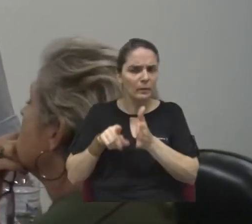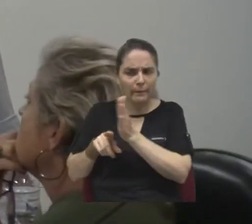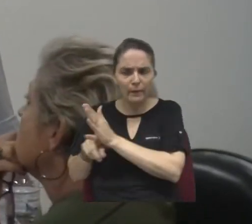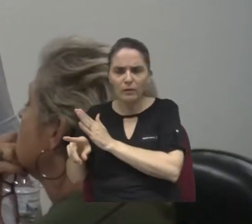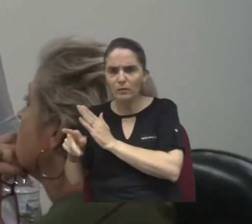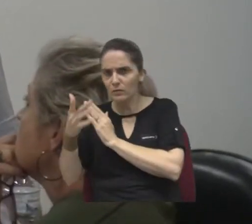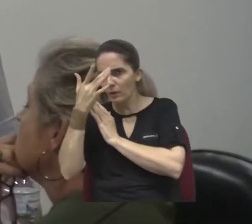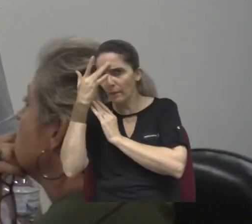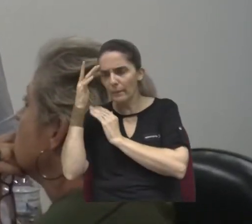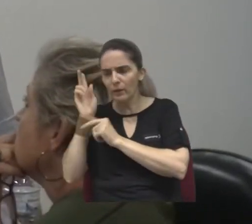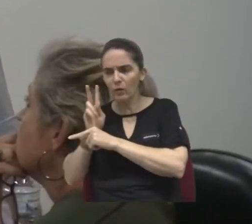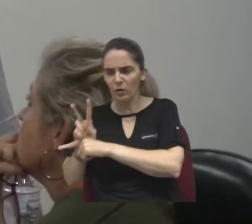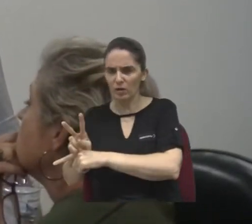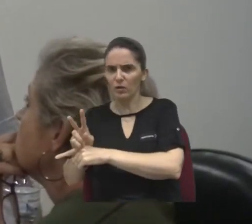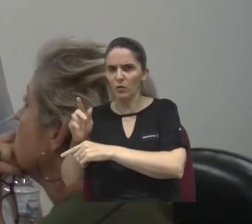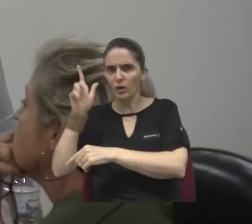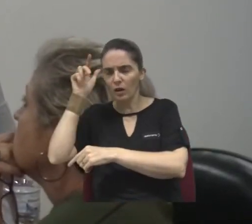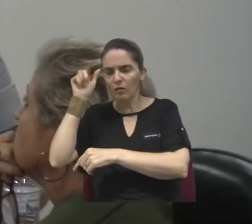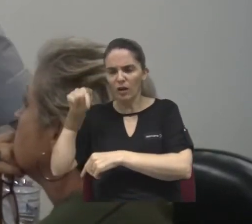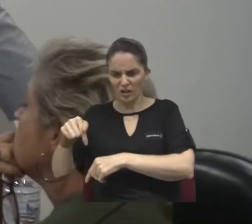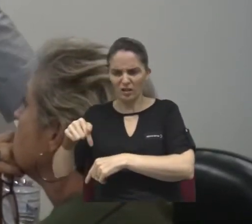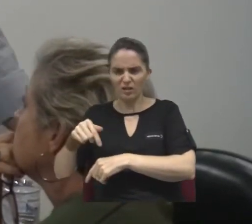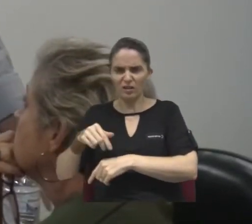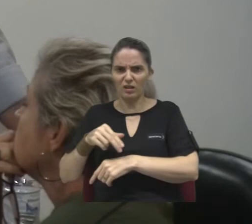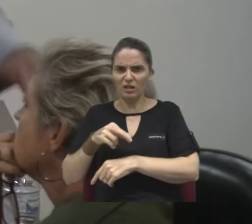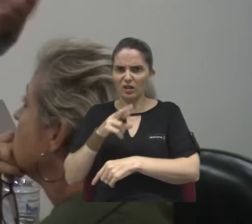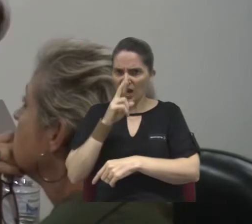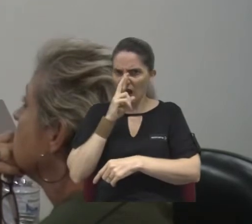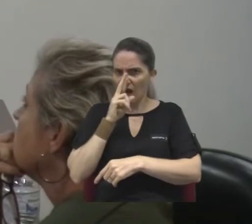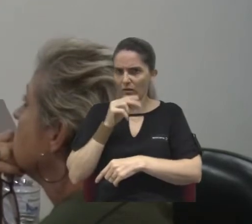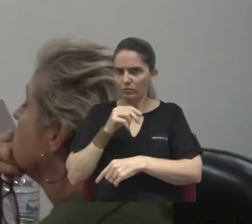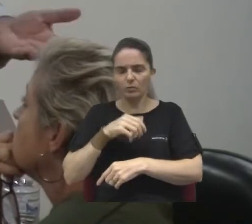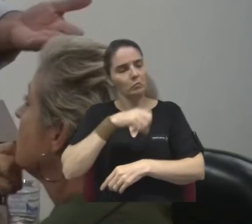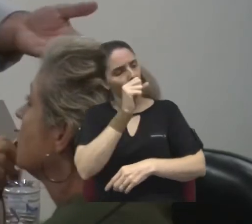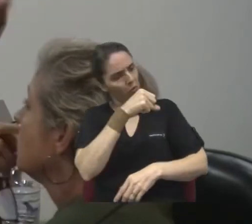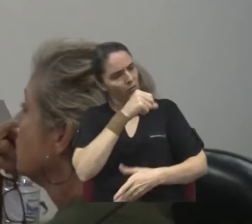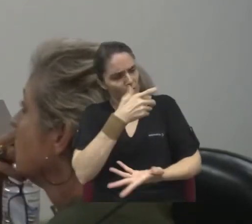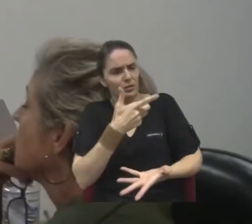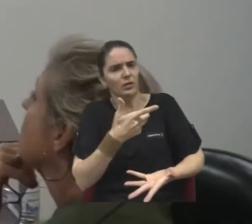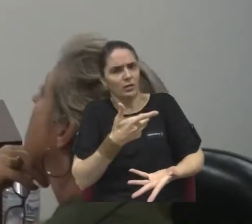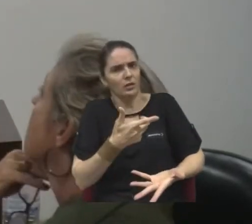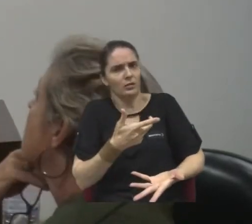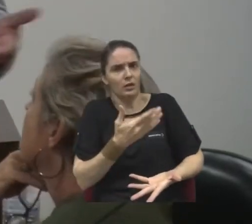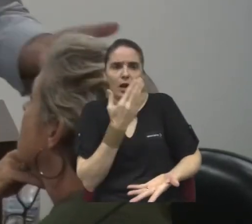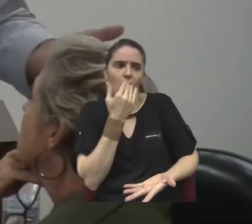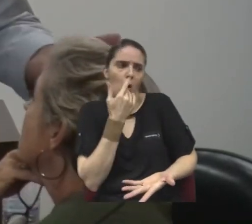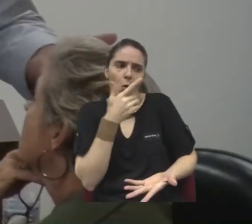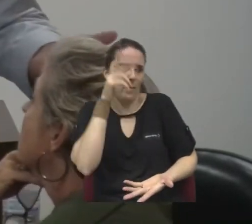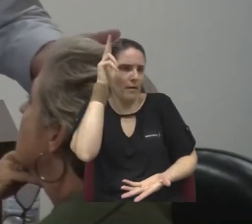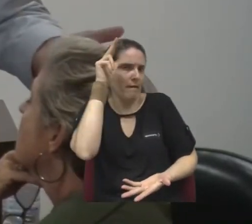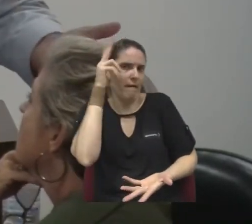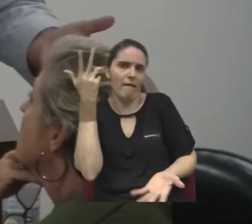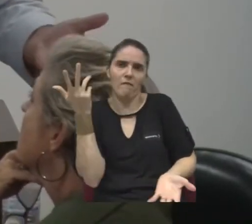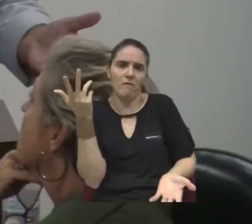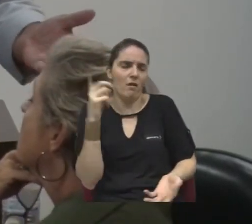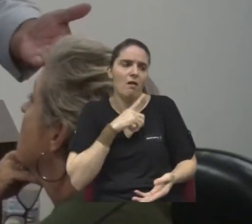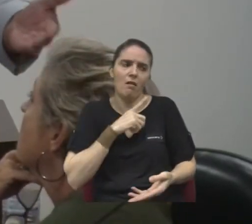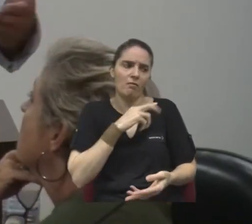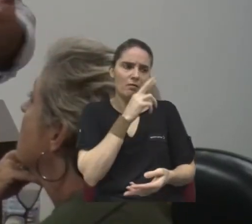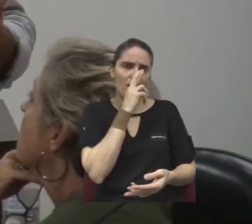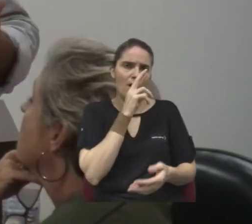existe rato? Ele falou, claro, tem ração de cavalo, onde tem ração de cavalo tem rato. Então, quer